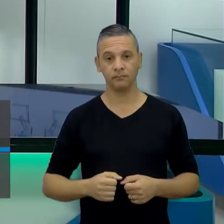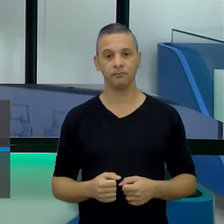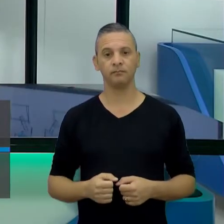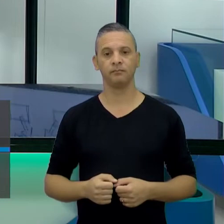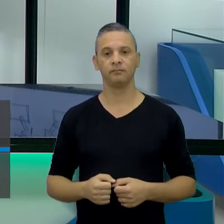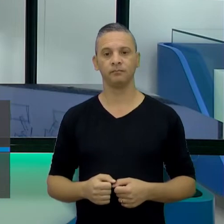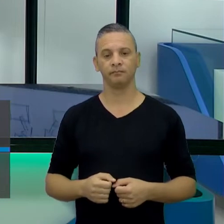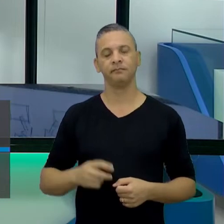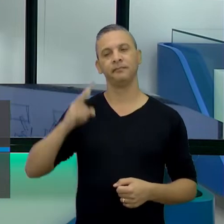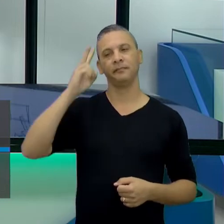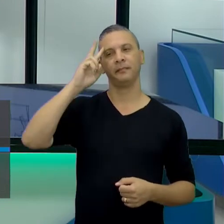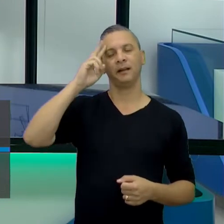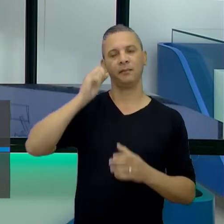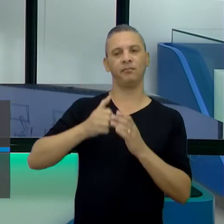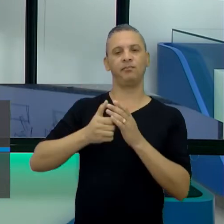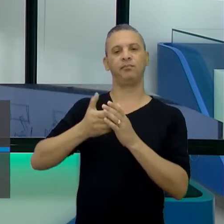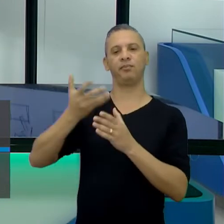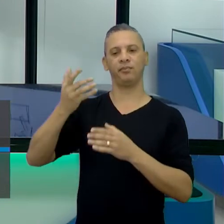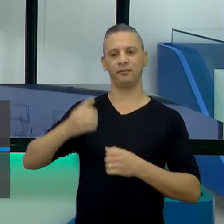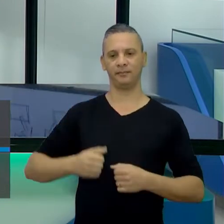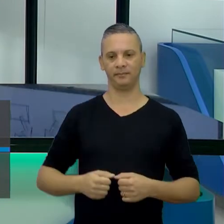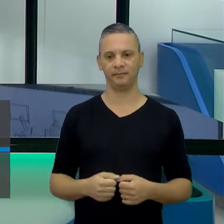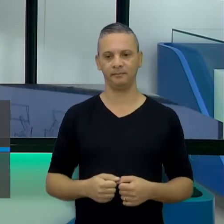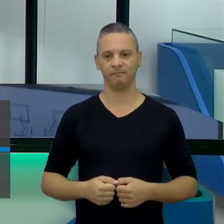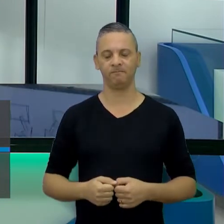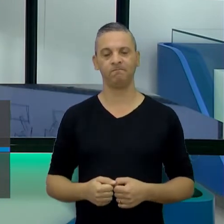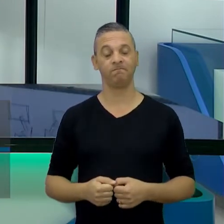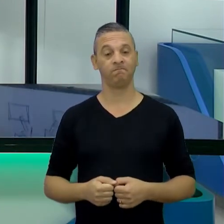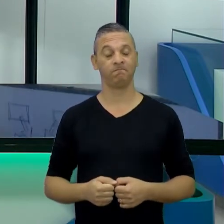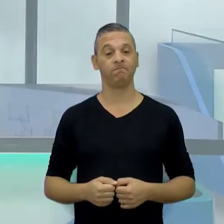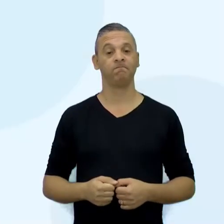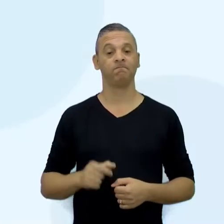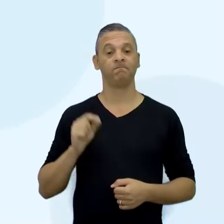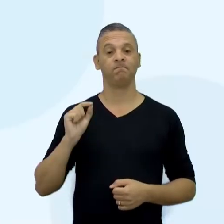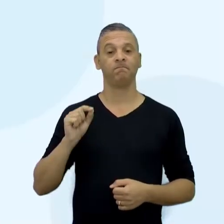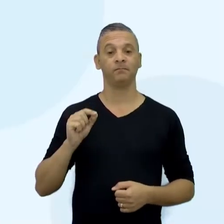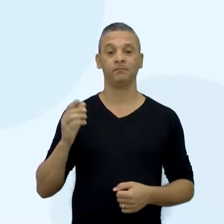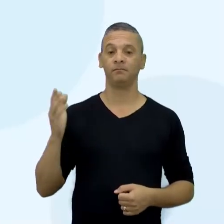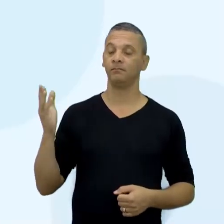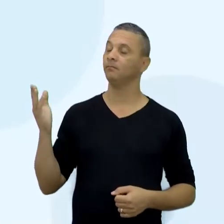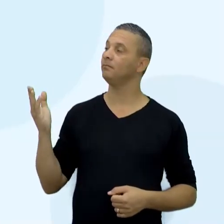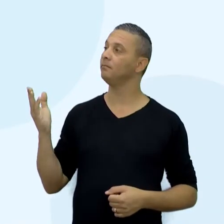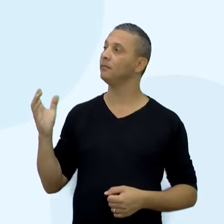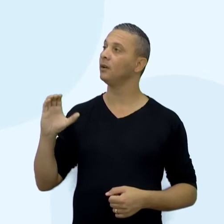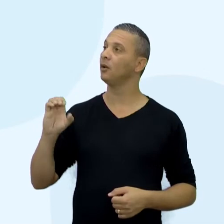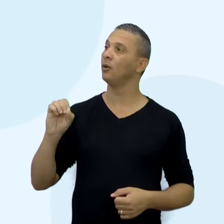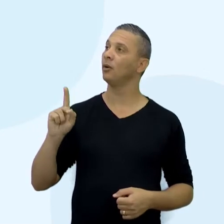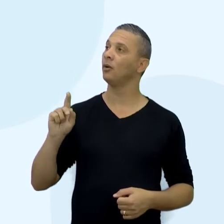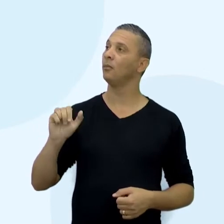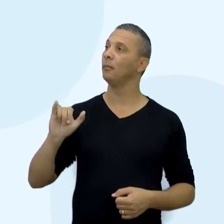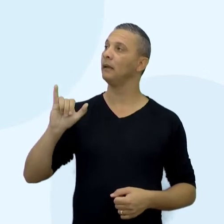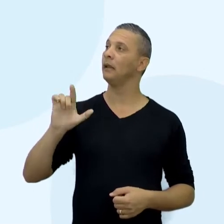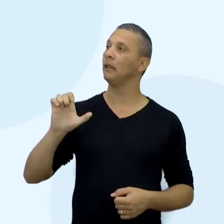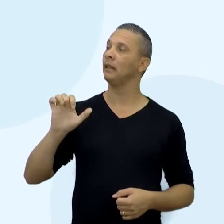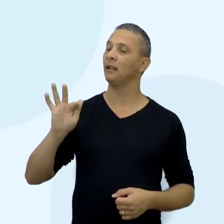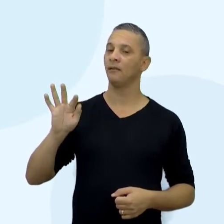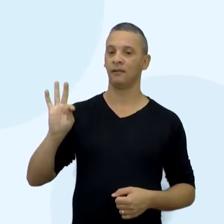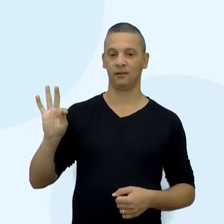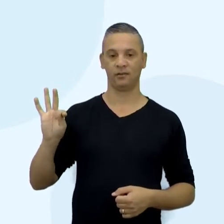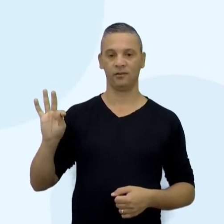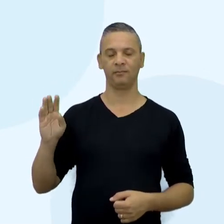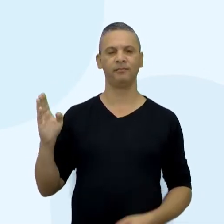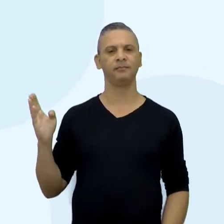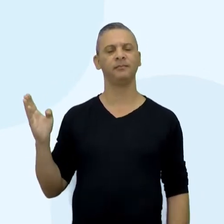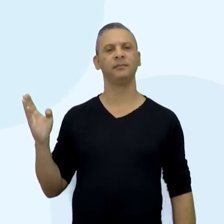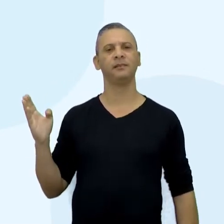lembrei de várias aqui. Vamos lá para o próximo. Copyleft. Copyleft. É o Creative Commons. Falei mais claro para você? Copyleft?